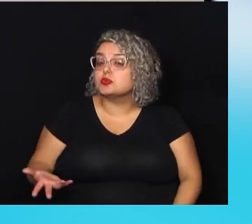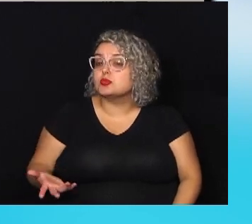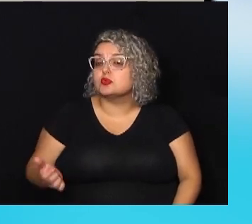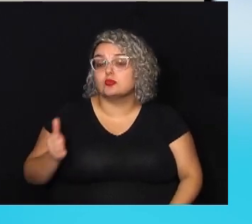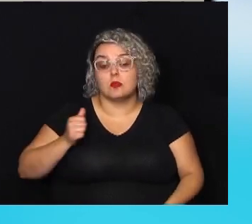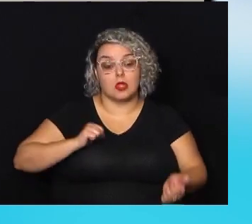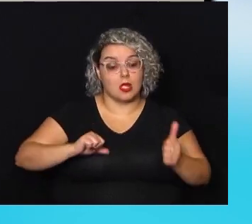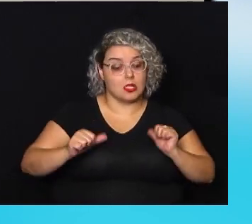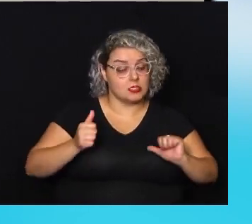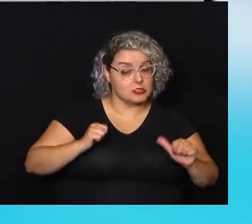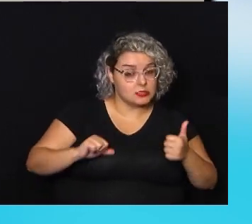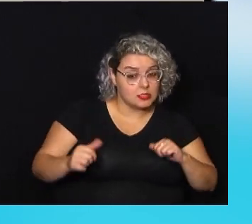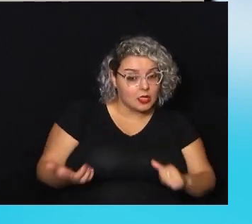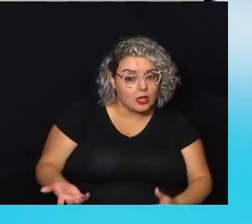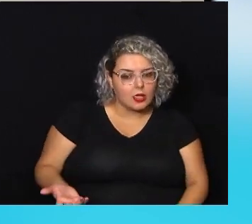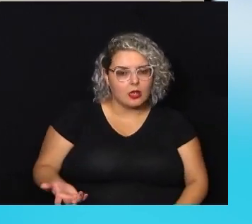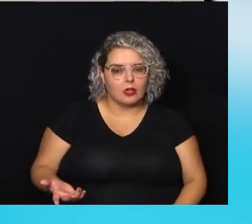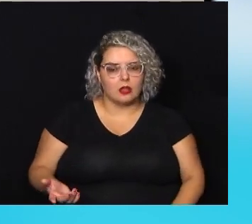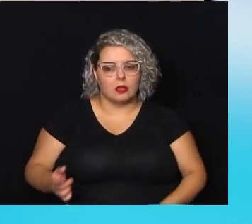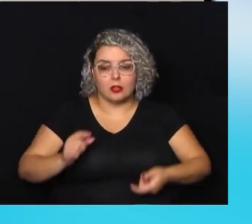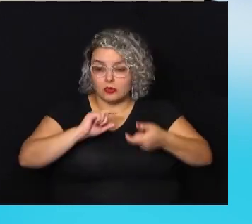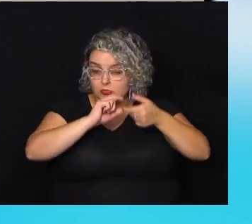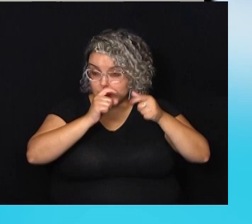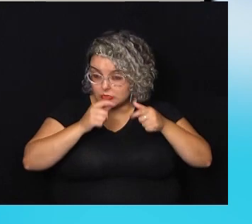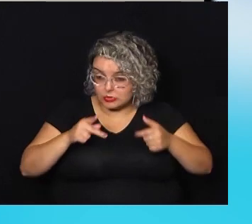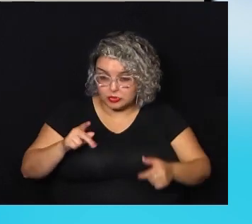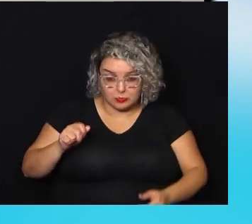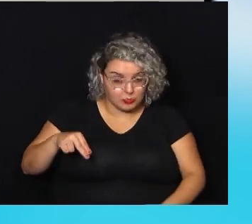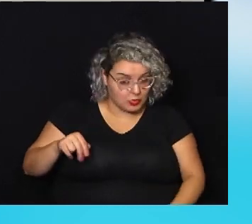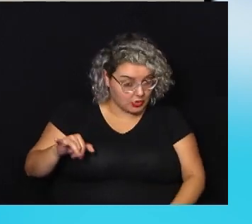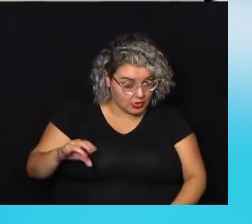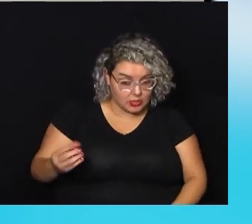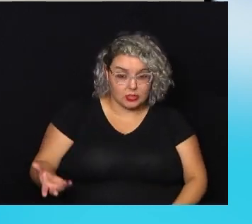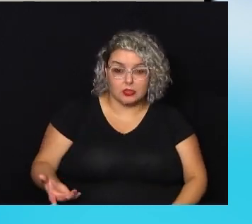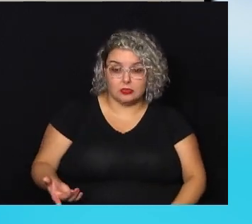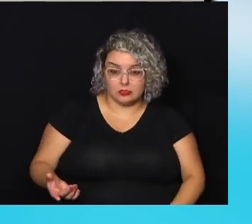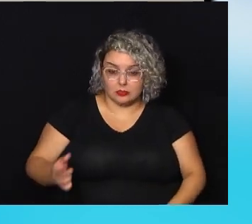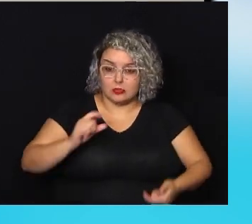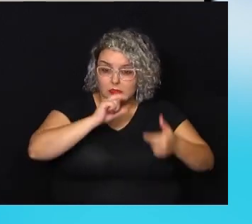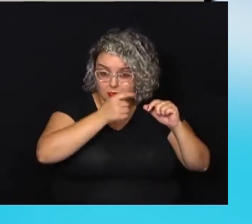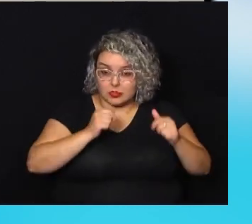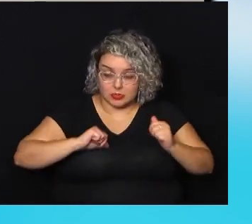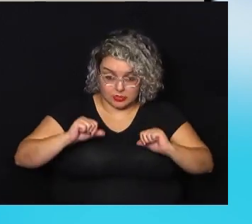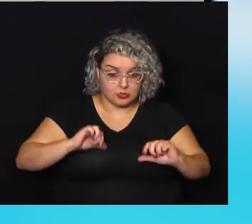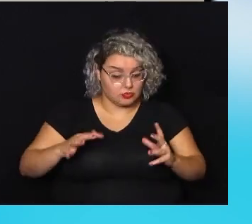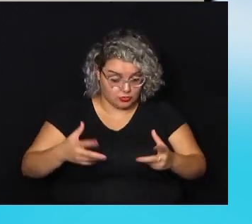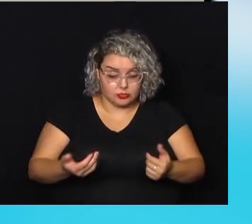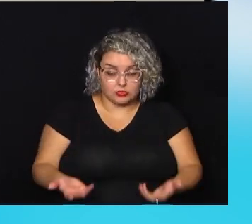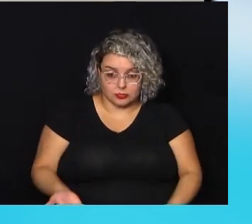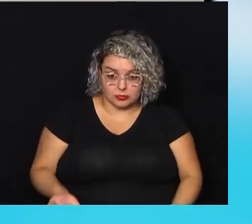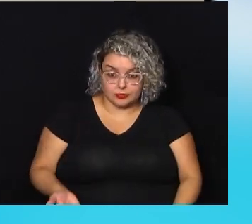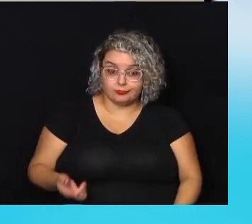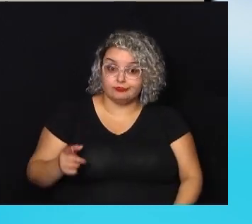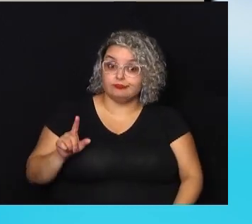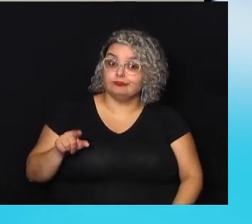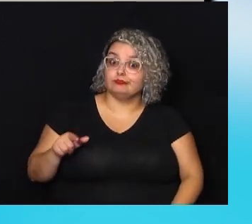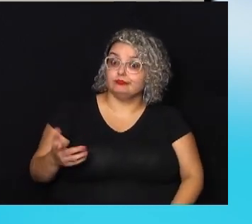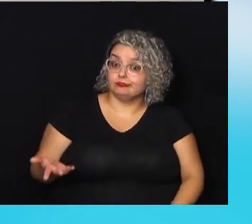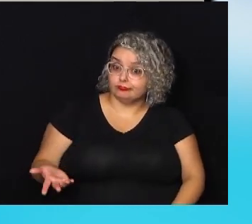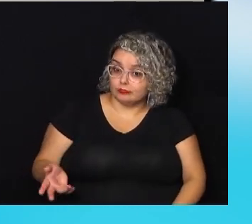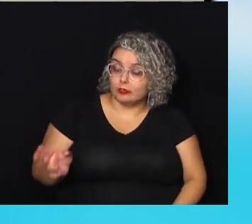que era muito utilizado para ansiedade, né, para os transtornos de pânico, para os transtornos de